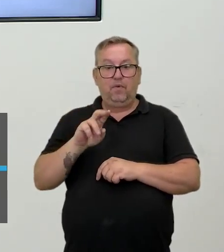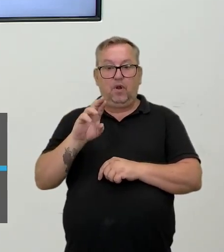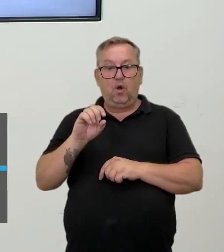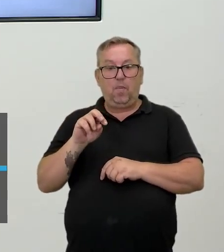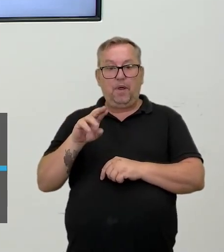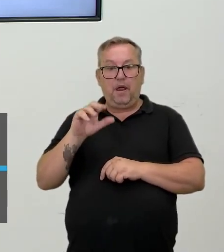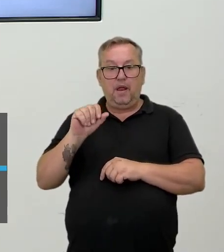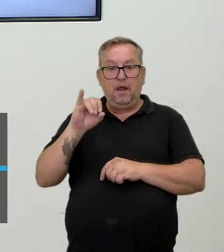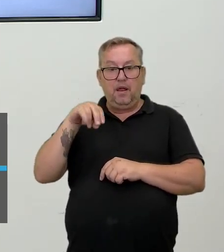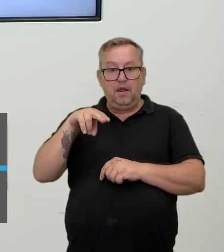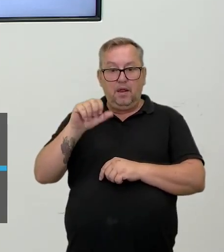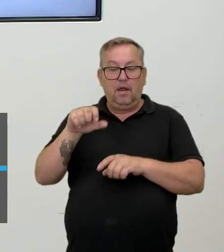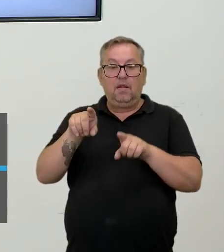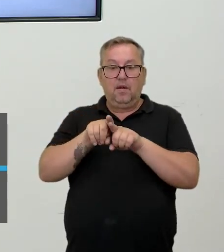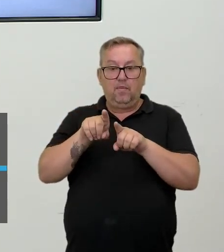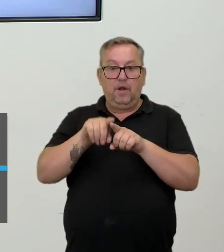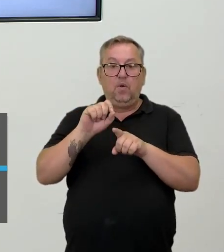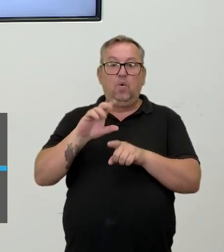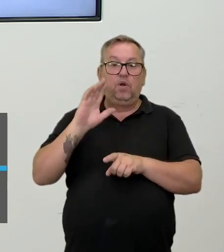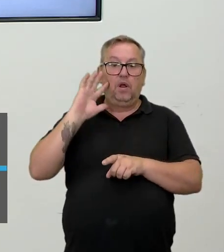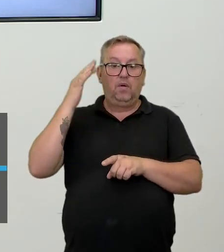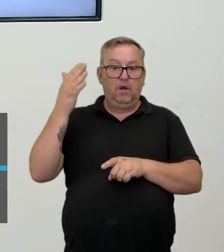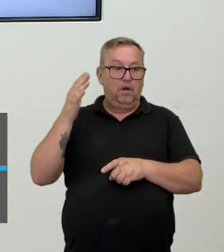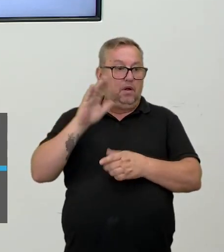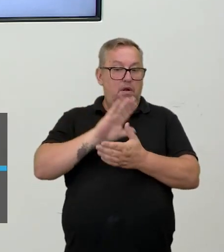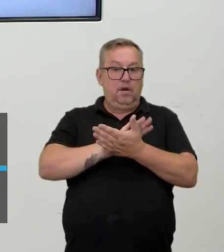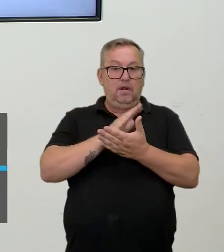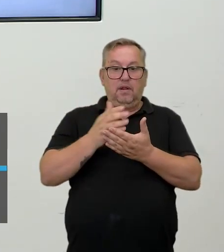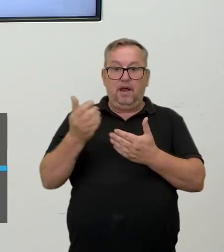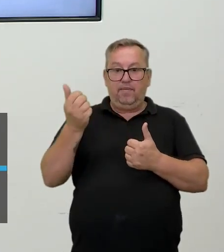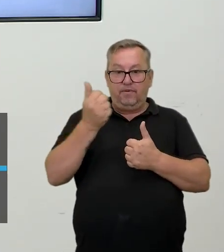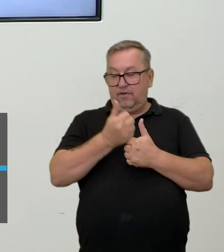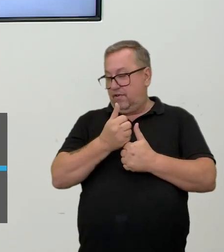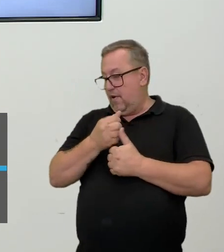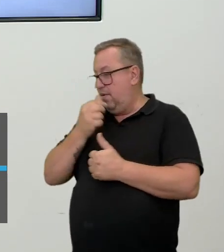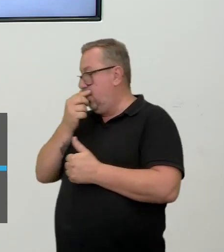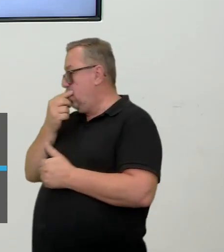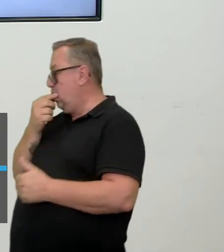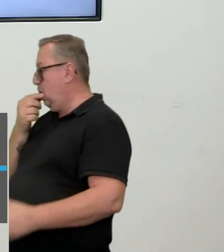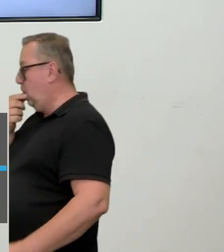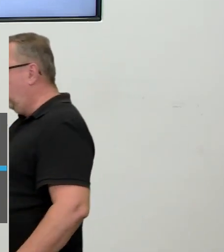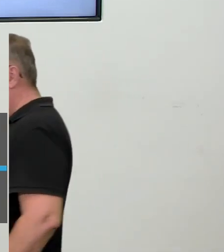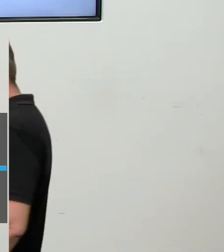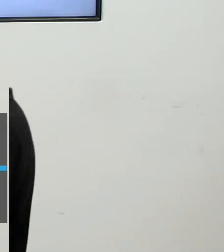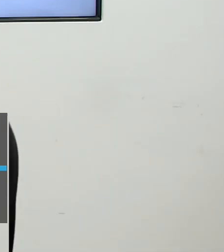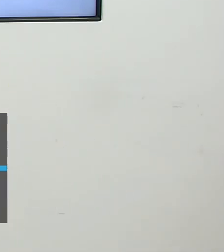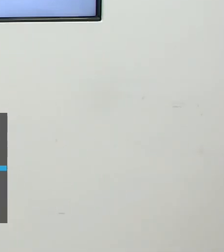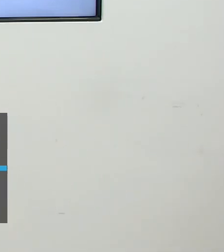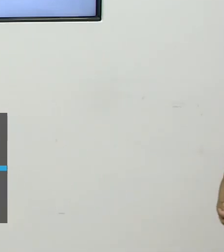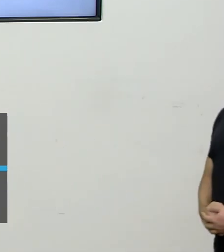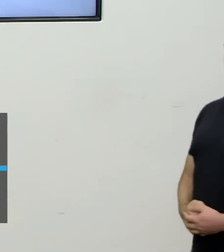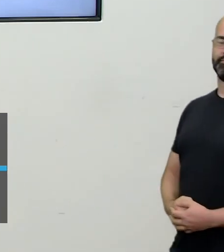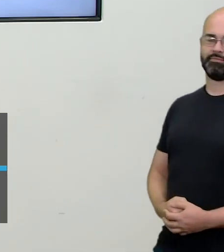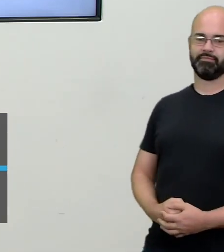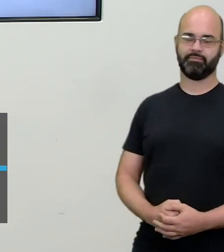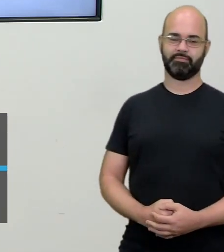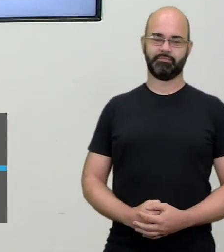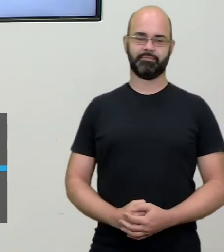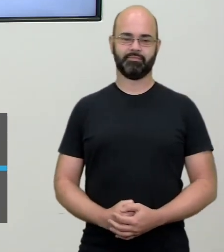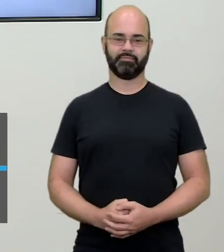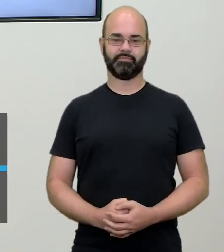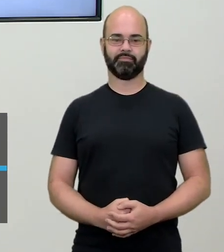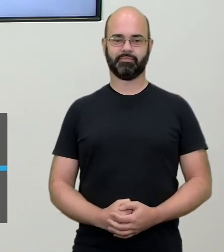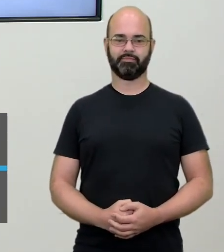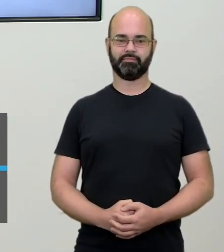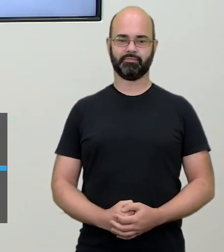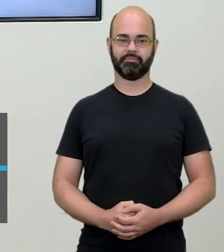conceito aí com vocês. Tá? O que acontece? Você tem uma razão constante entre números. No caso aqui, a razão é